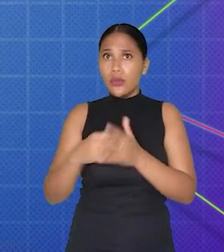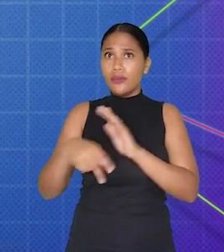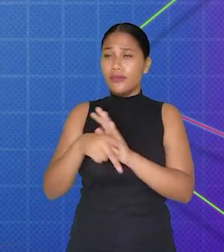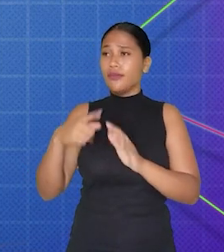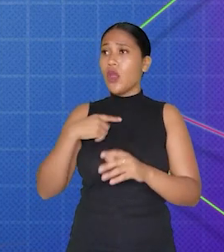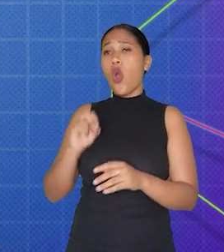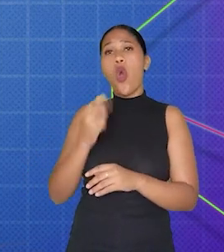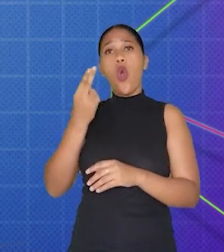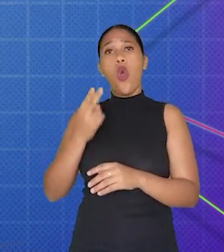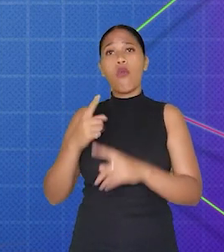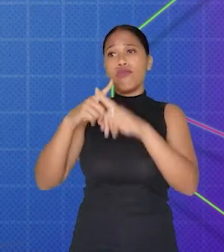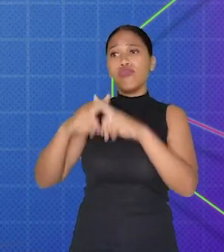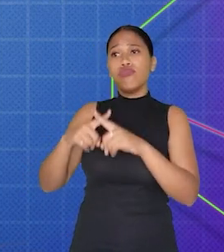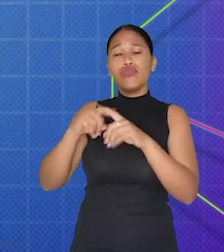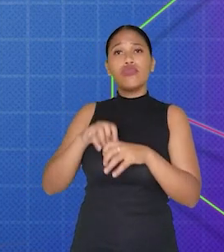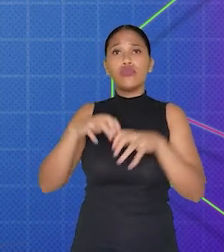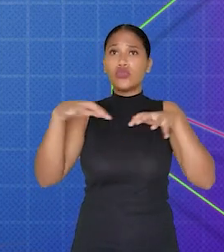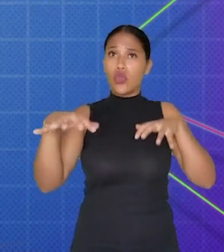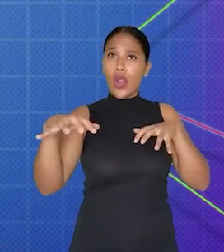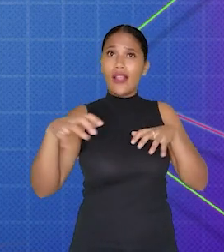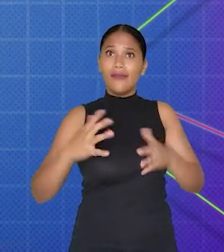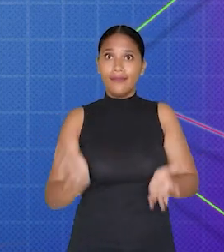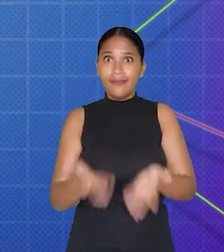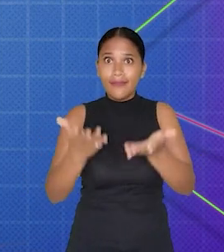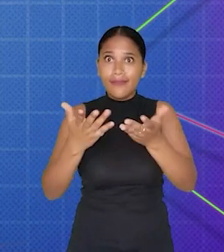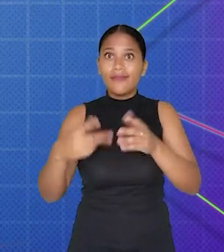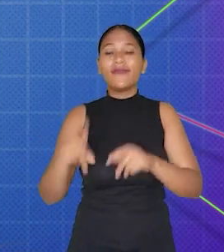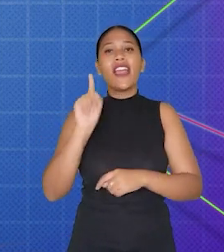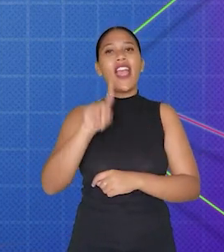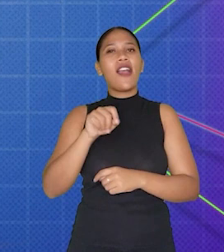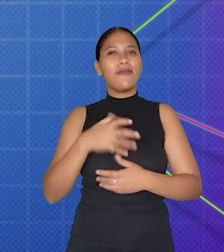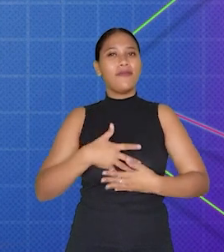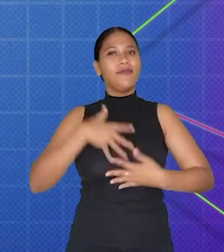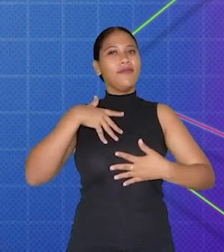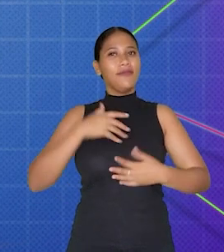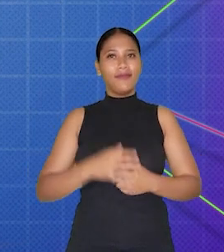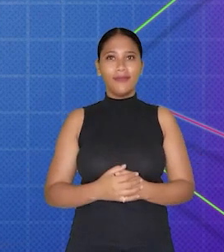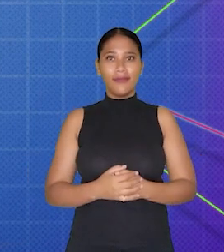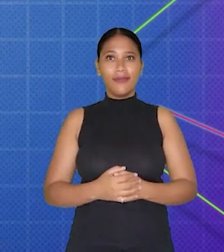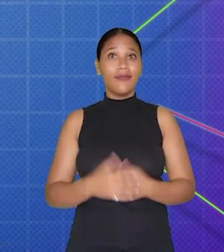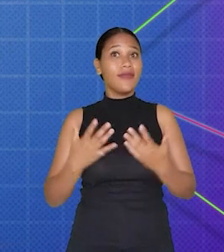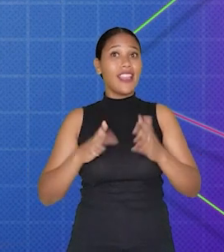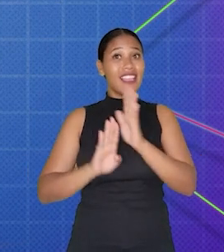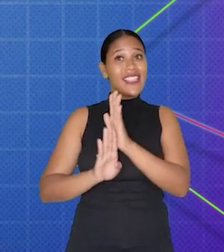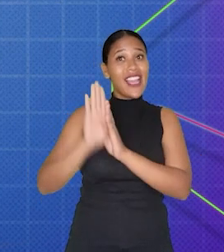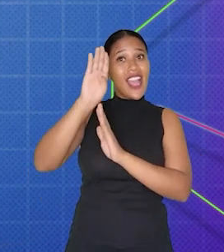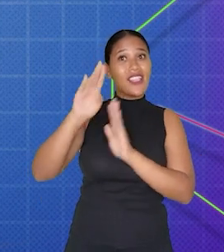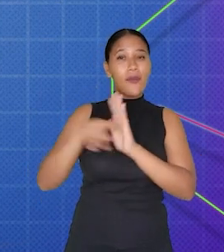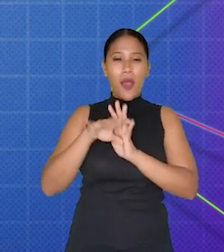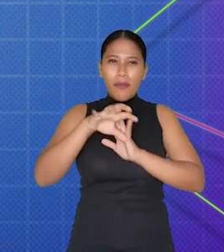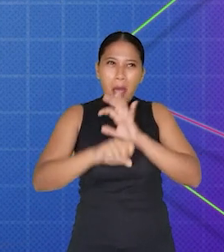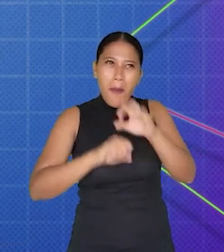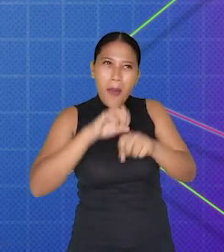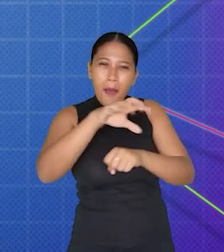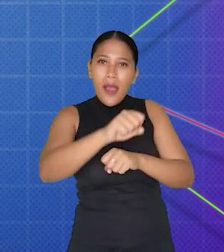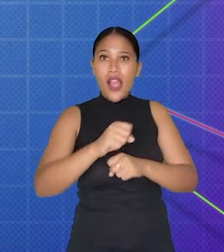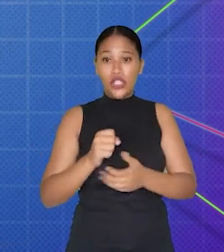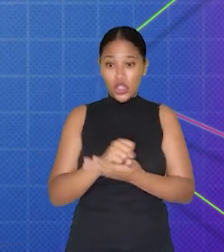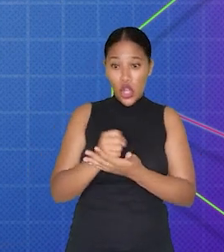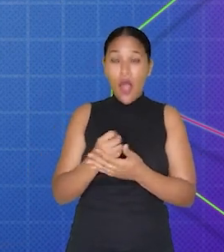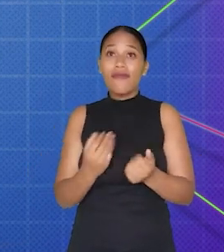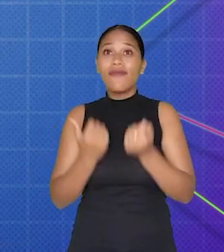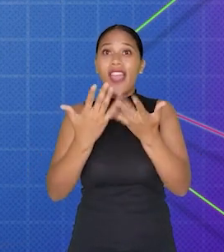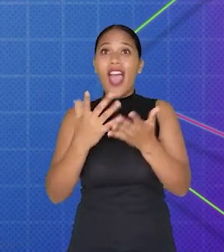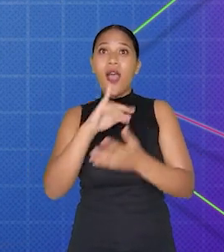em jogos multiplayer online ou em competições online, o que pode aumentar a motivação e engajamento dos jogadores. Engajamento de